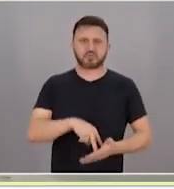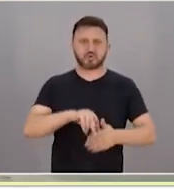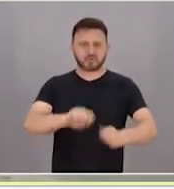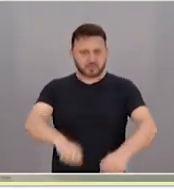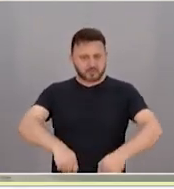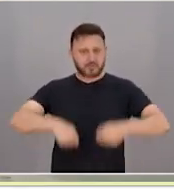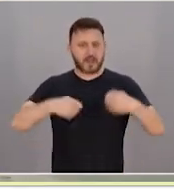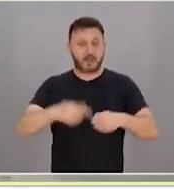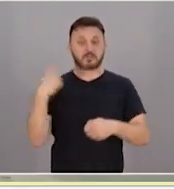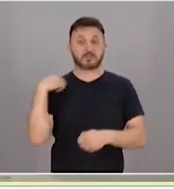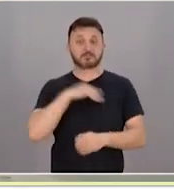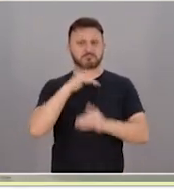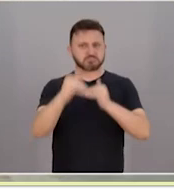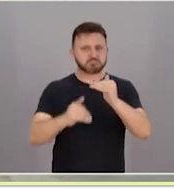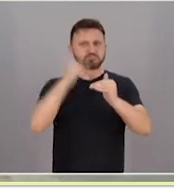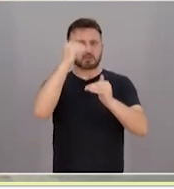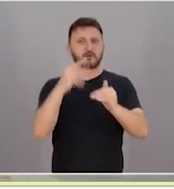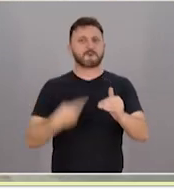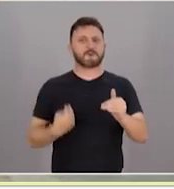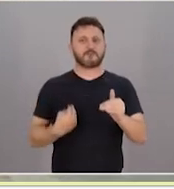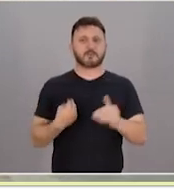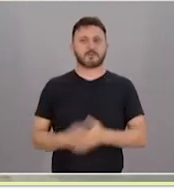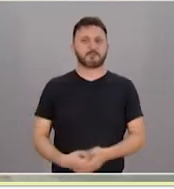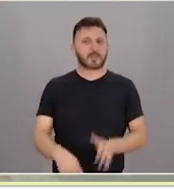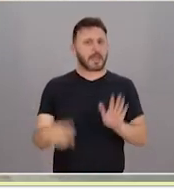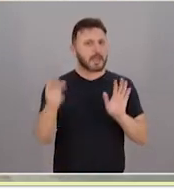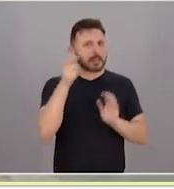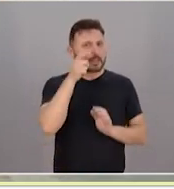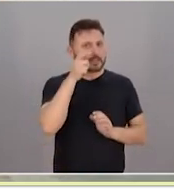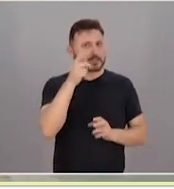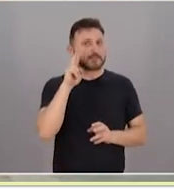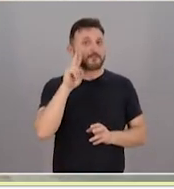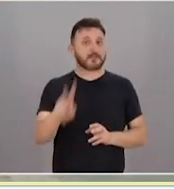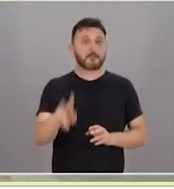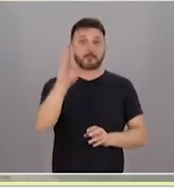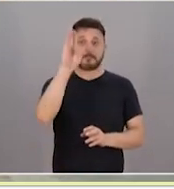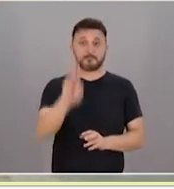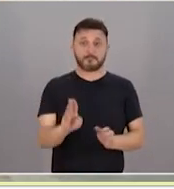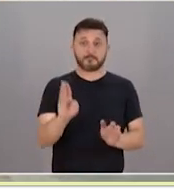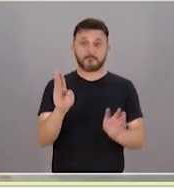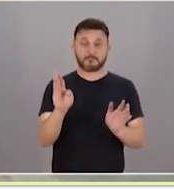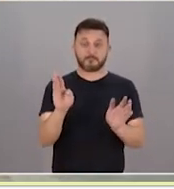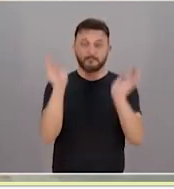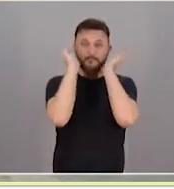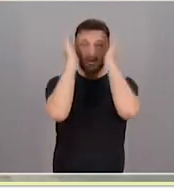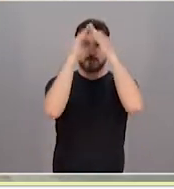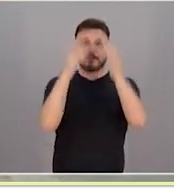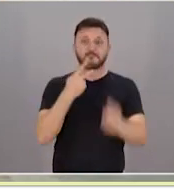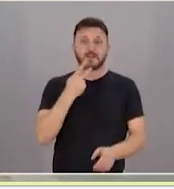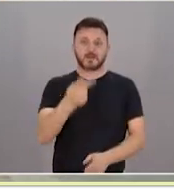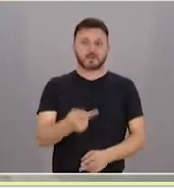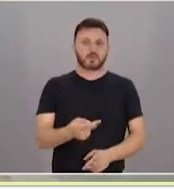É interessante a gente perceber o Papa dizendo coisas como: o drama da